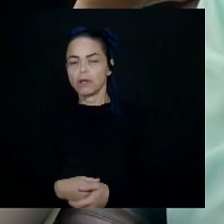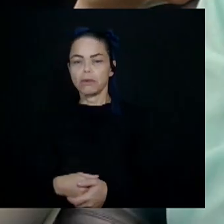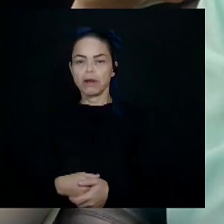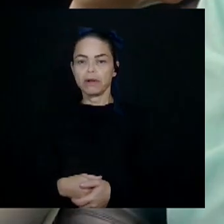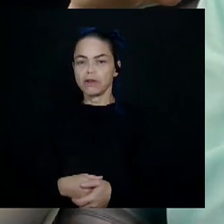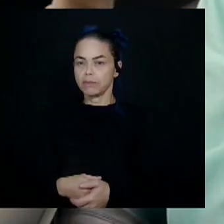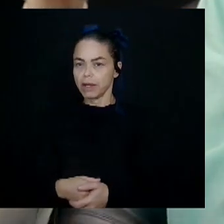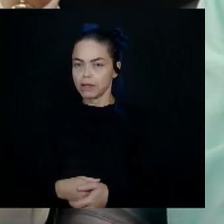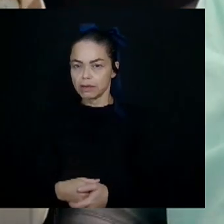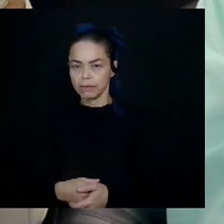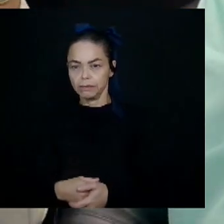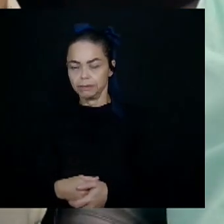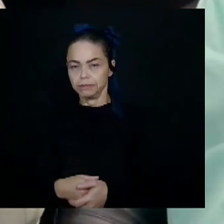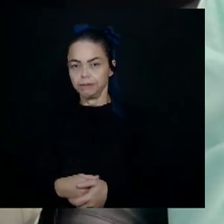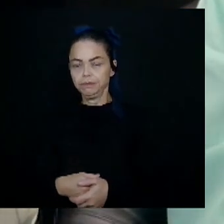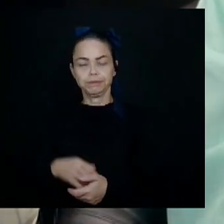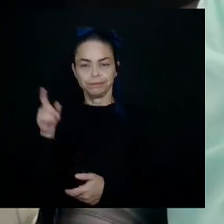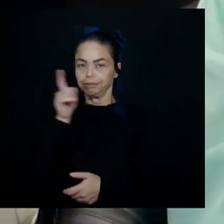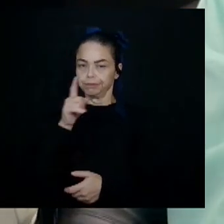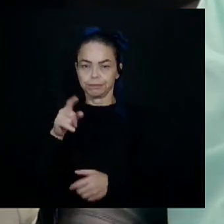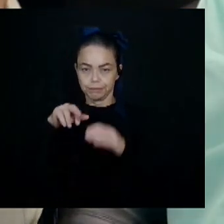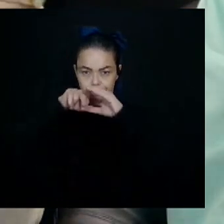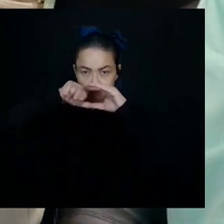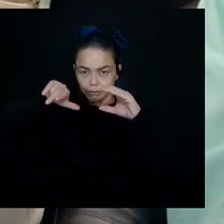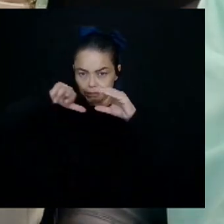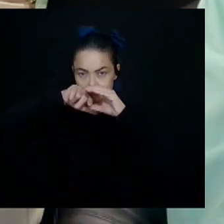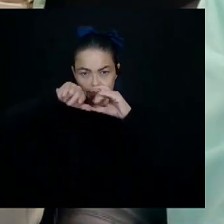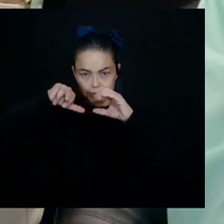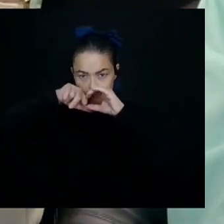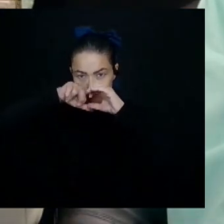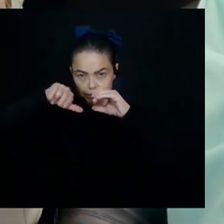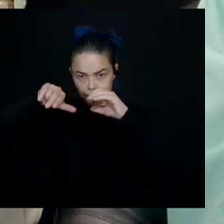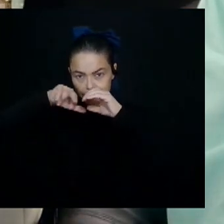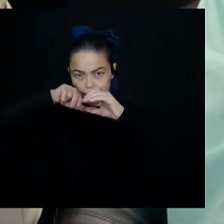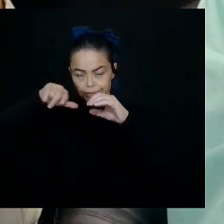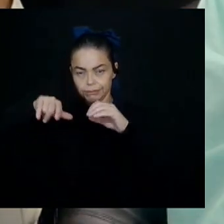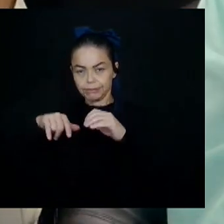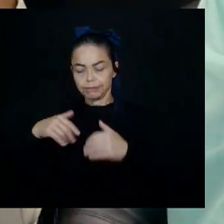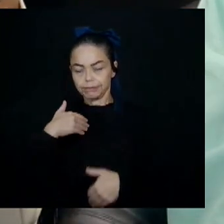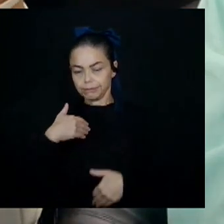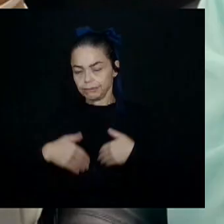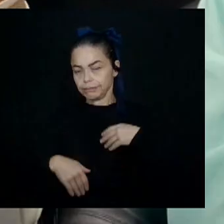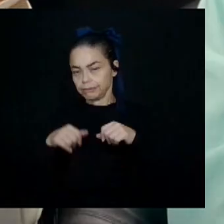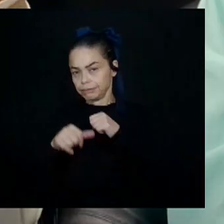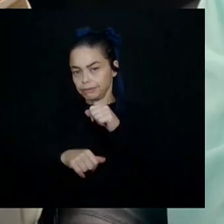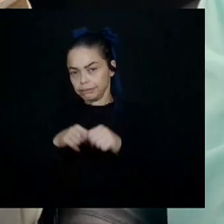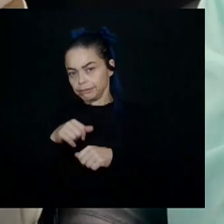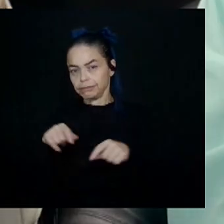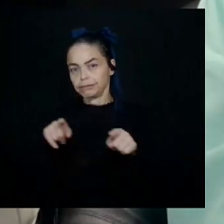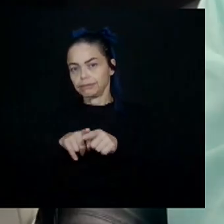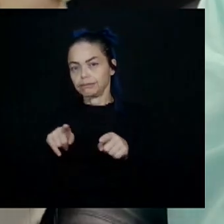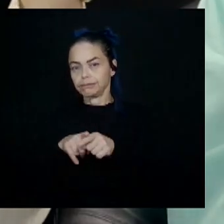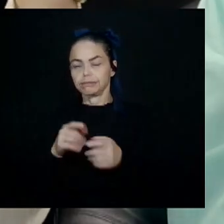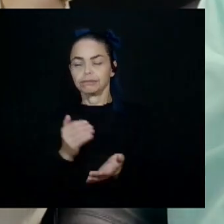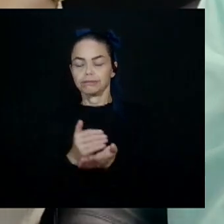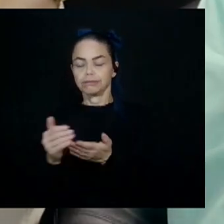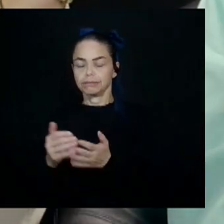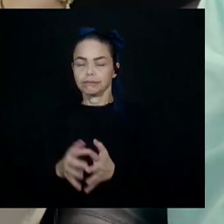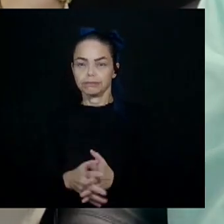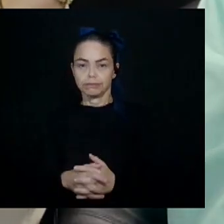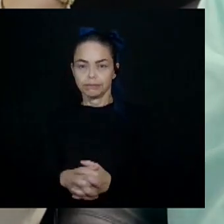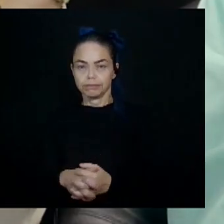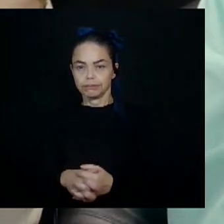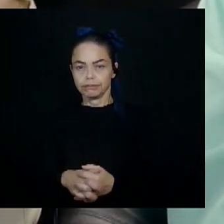são neurodivergentes. Com a puberdade, também começa... O menino é